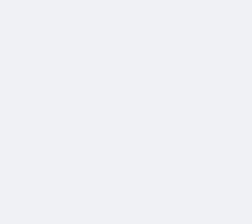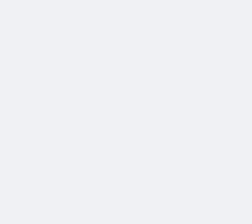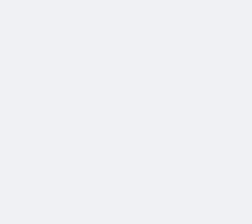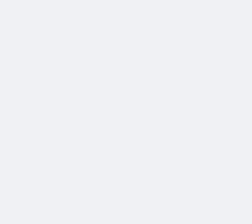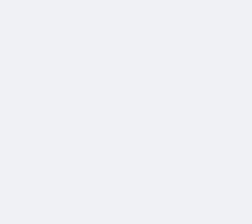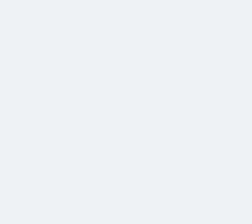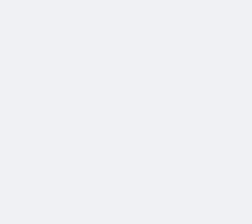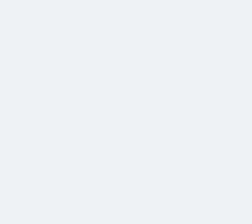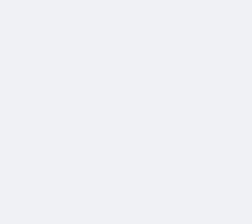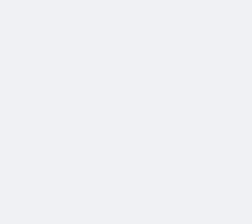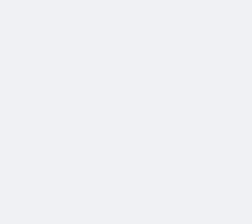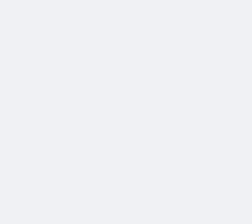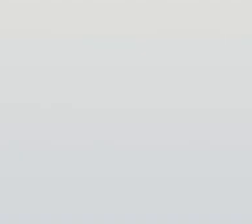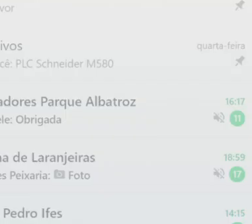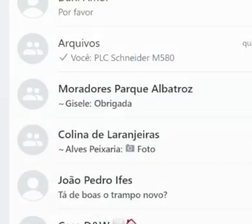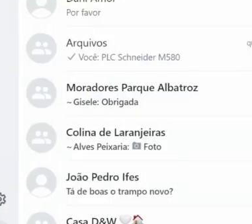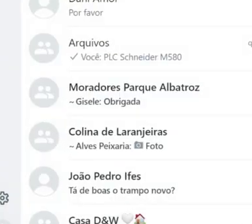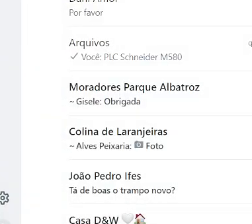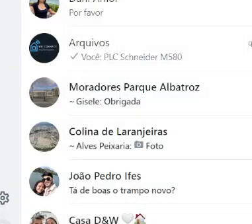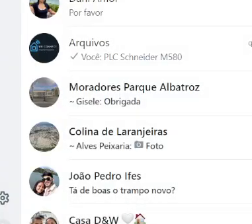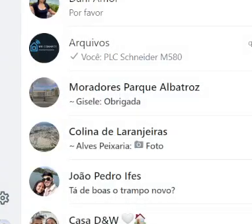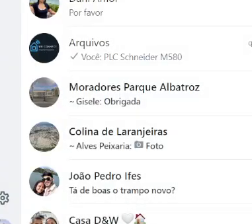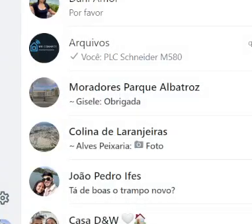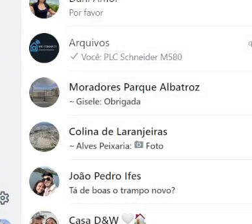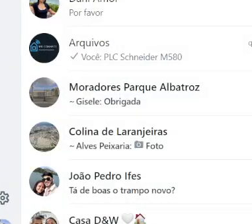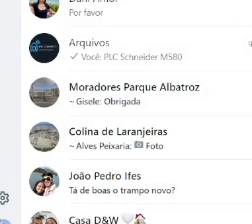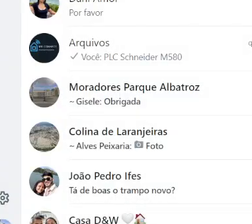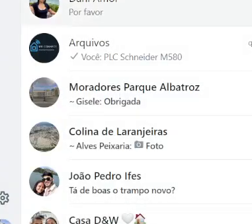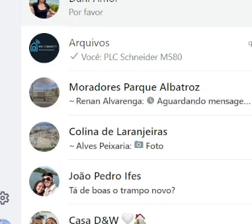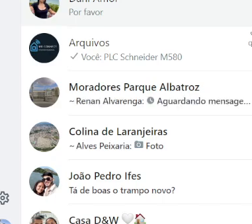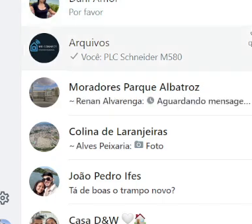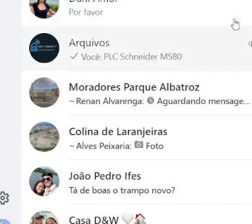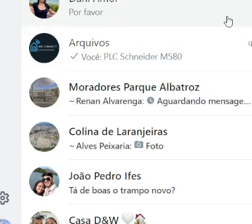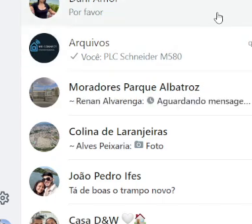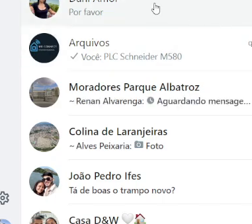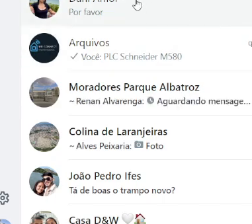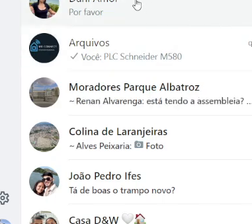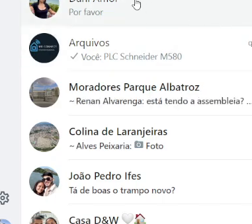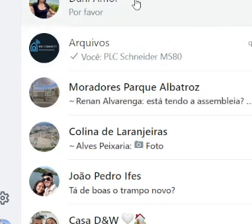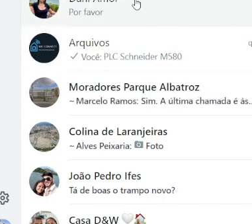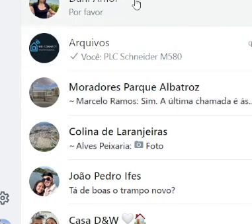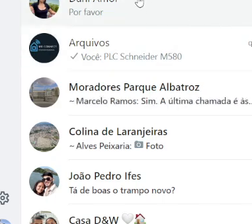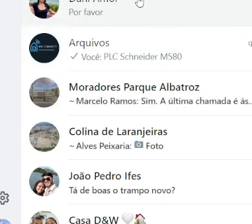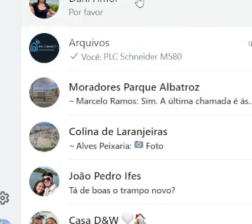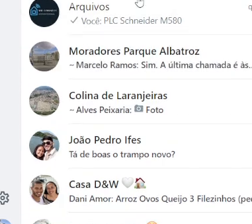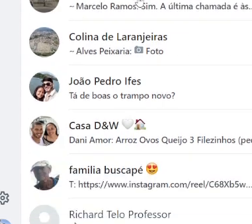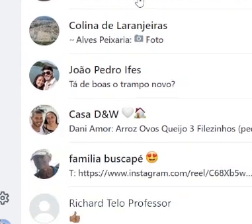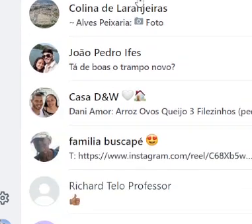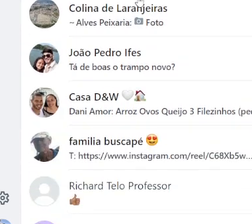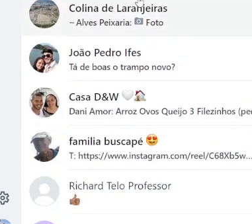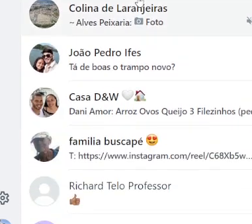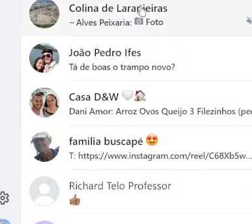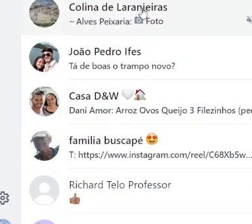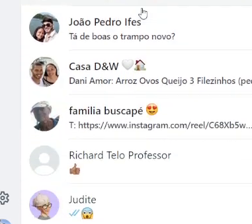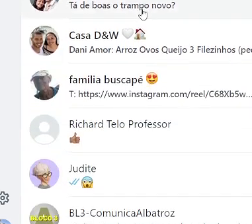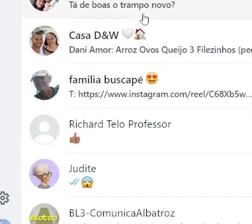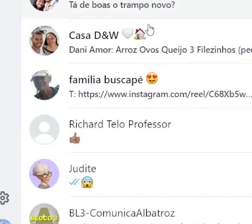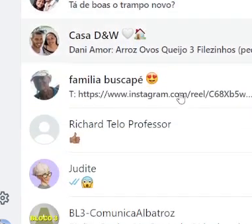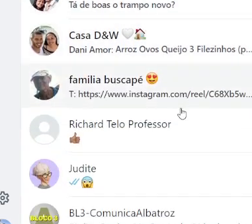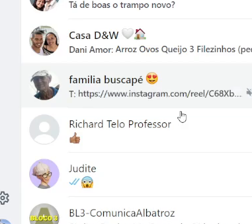gratuito, onde, respeitando aqui os limites, eu não tenho custo, por exemplo, no primeiro ano de